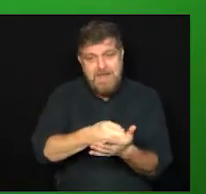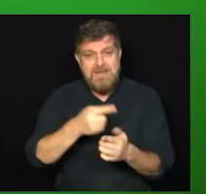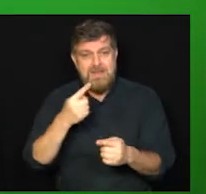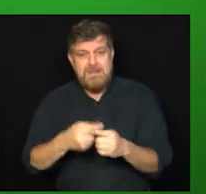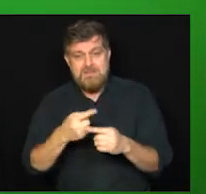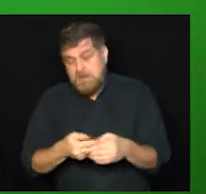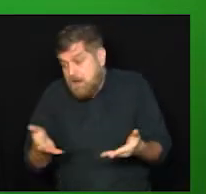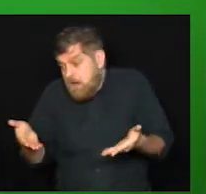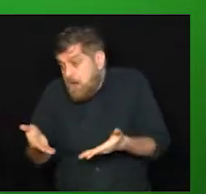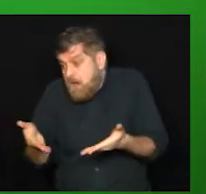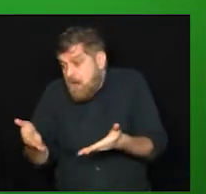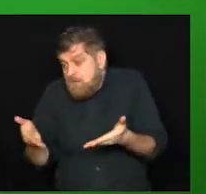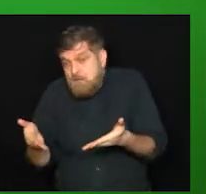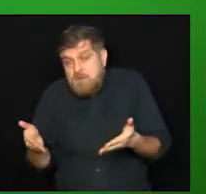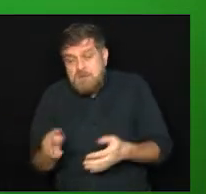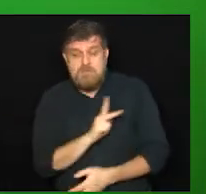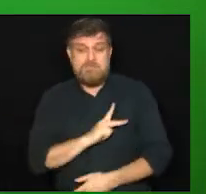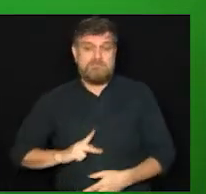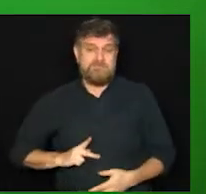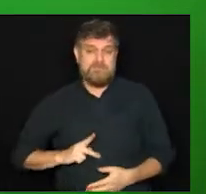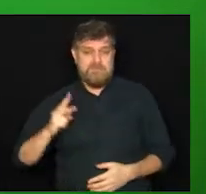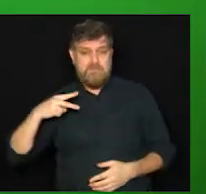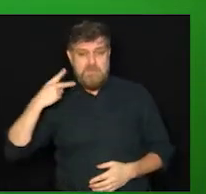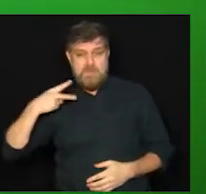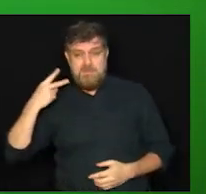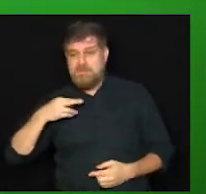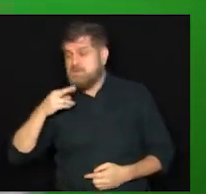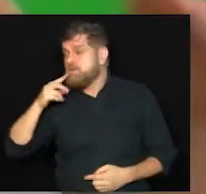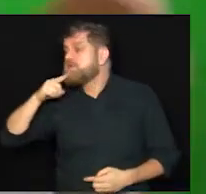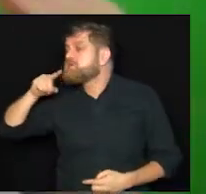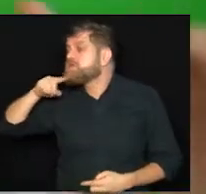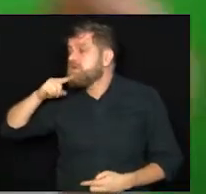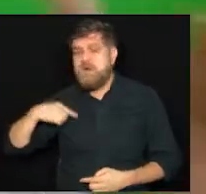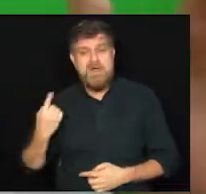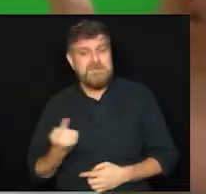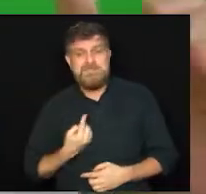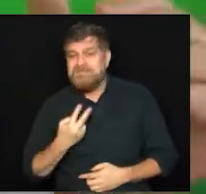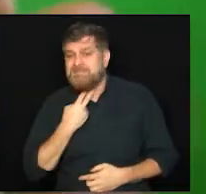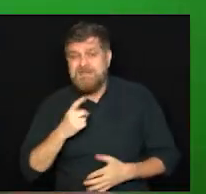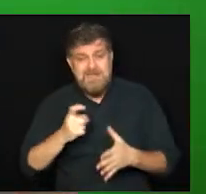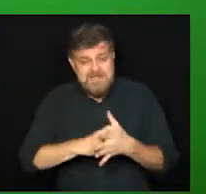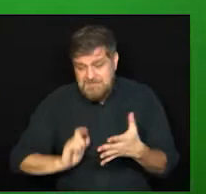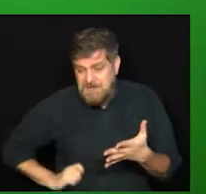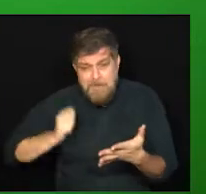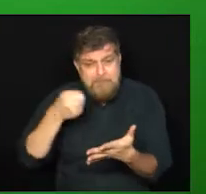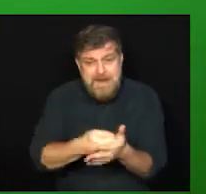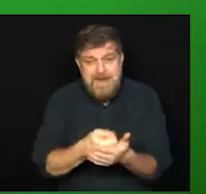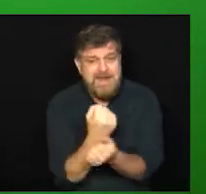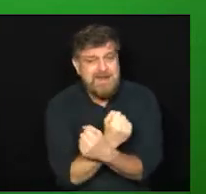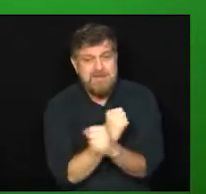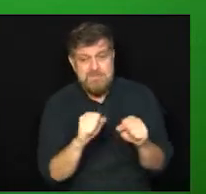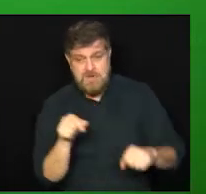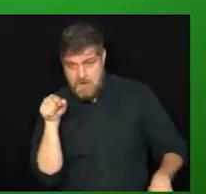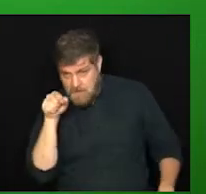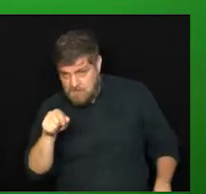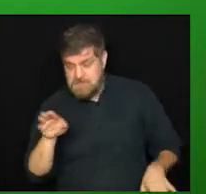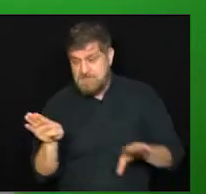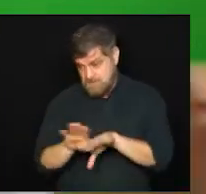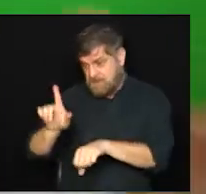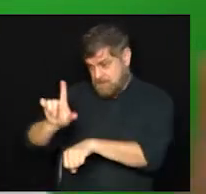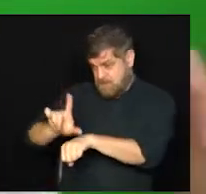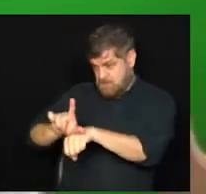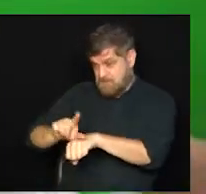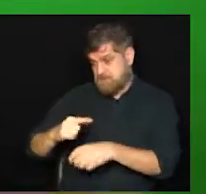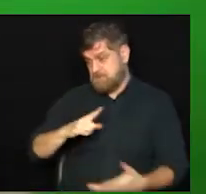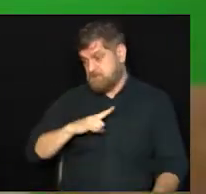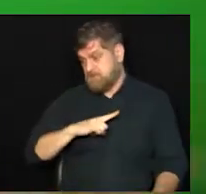presidente, vereador Eduardo Magoga, nós não estamos pagando as contas, assim como o senhor disse que é comerciante aí, nós não